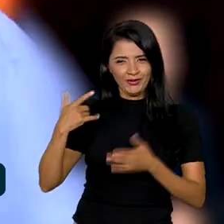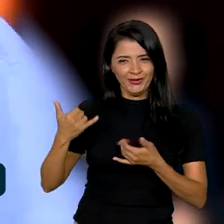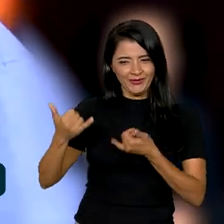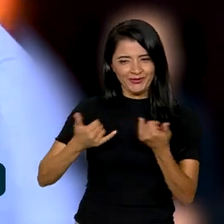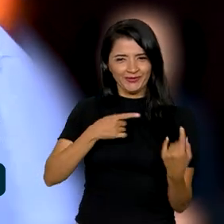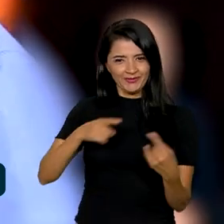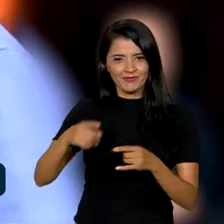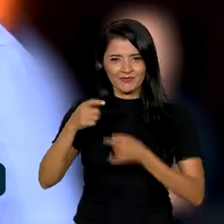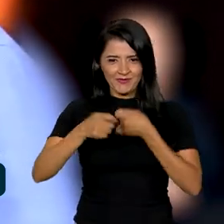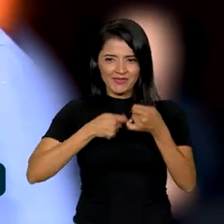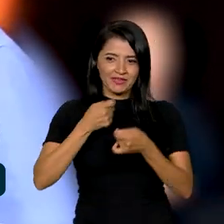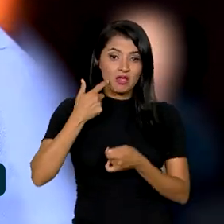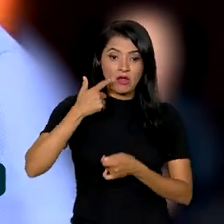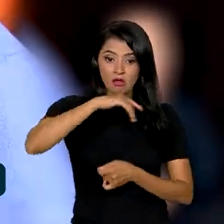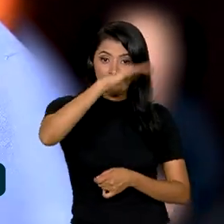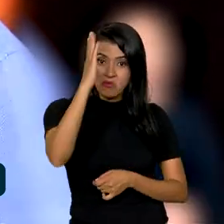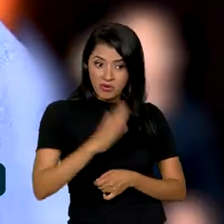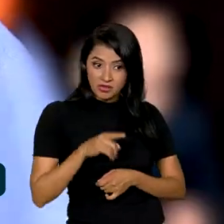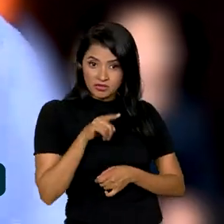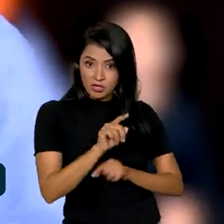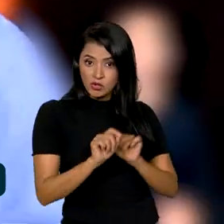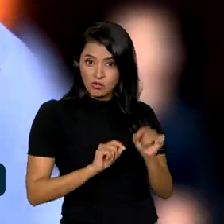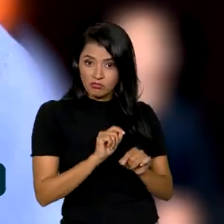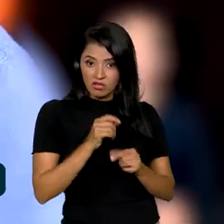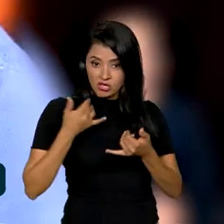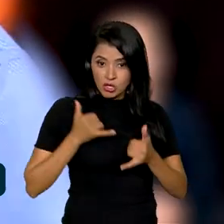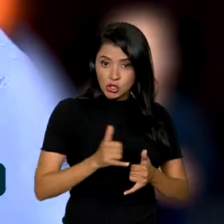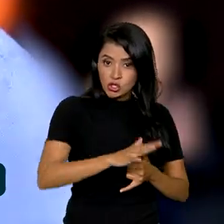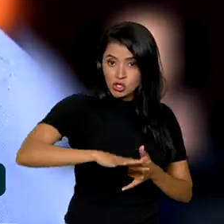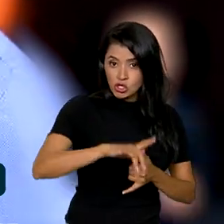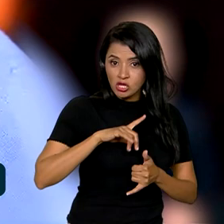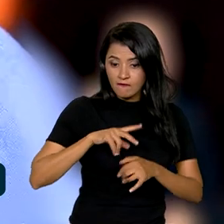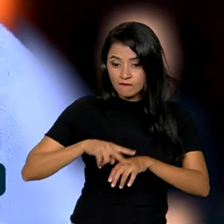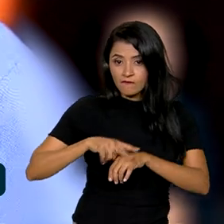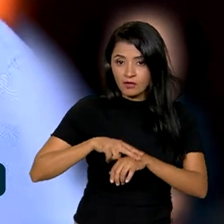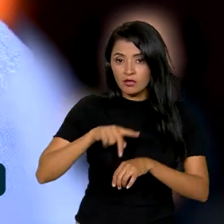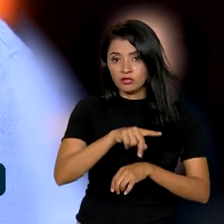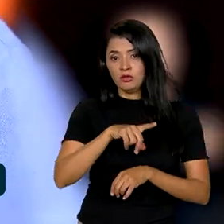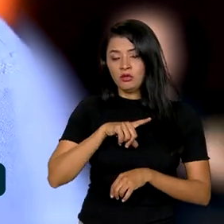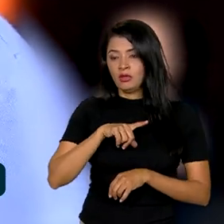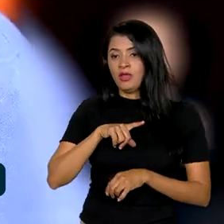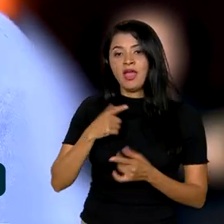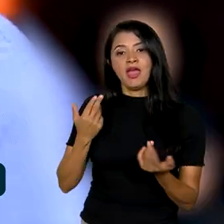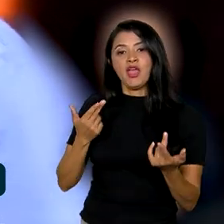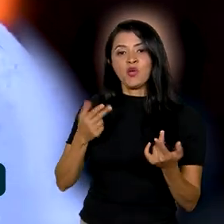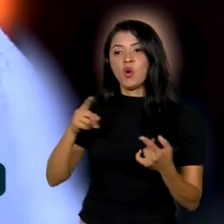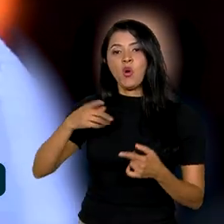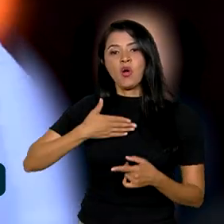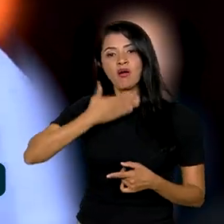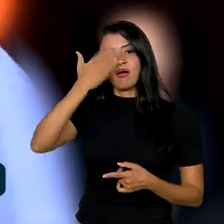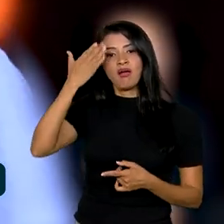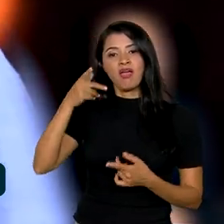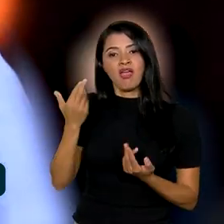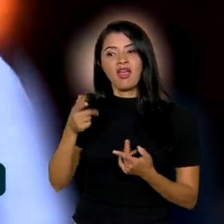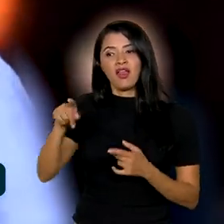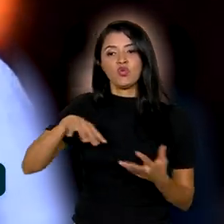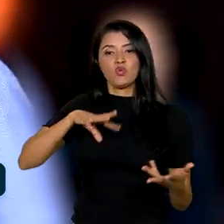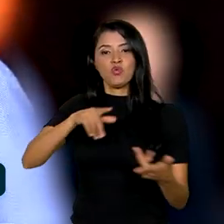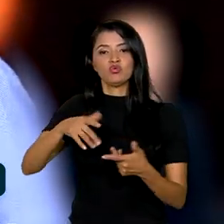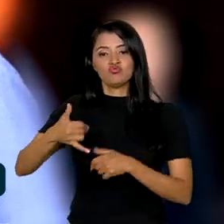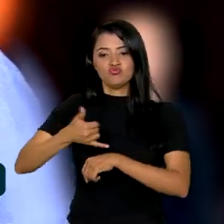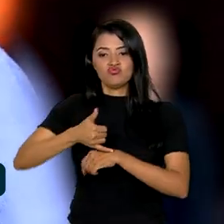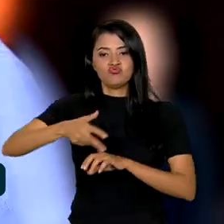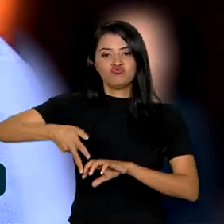Brasil será, para a questão de energia verde, aquilo que a Arábia Saudita é hoje no mundo do